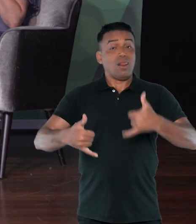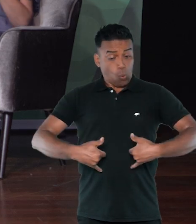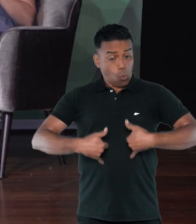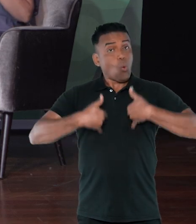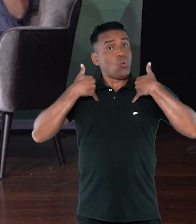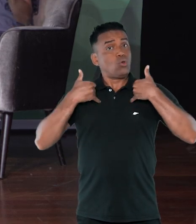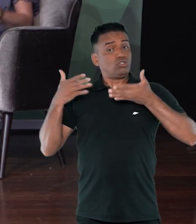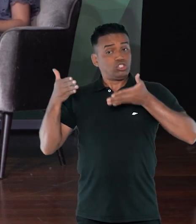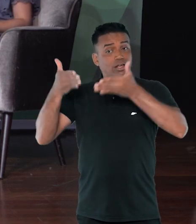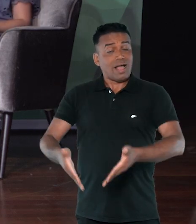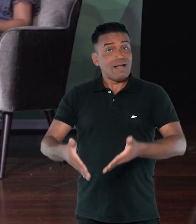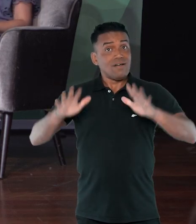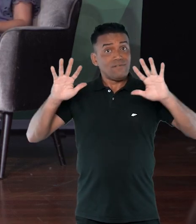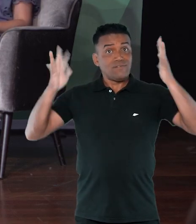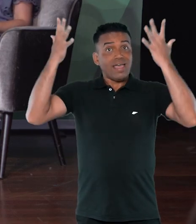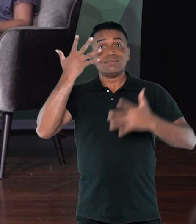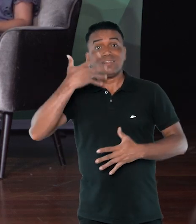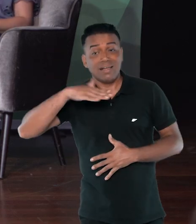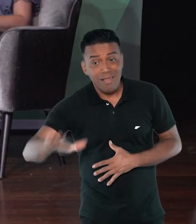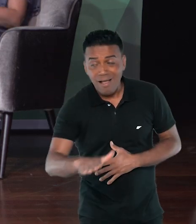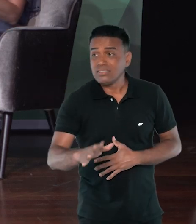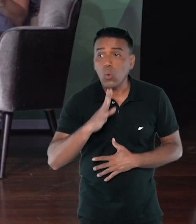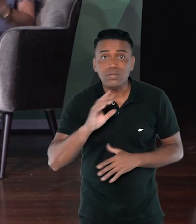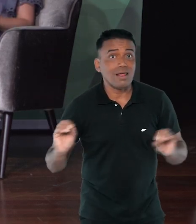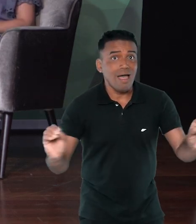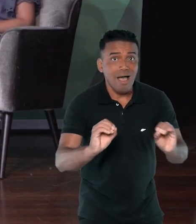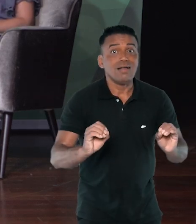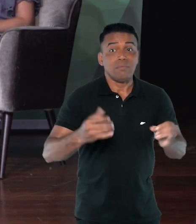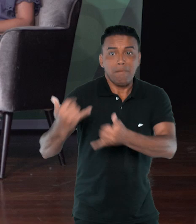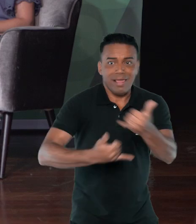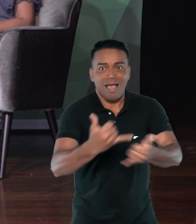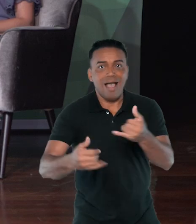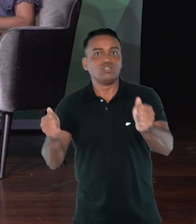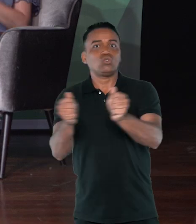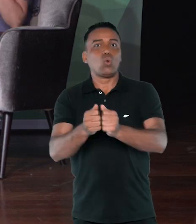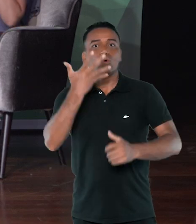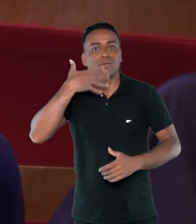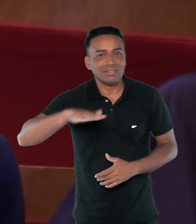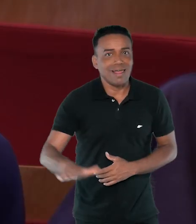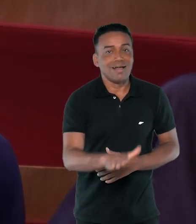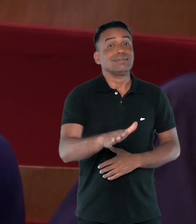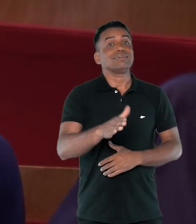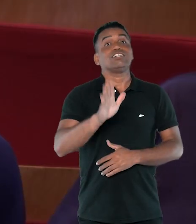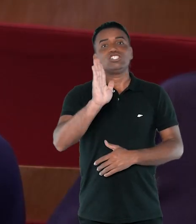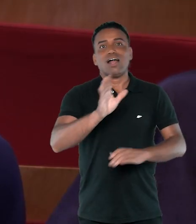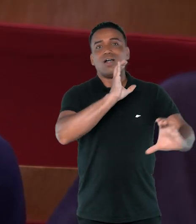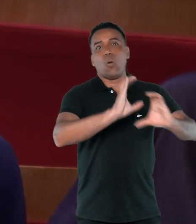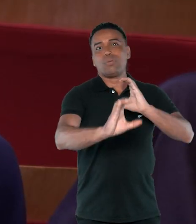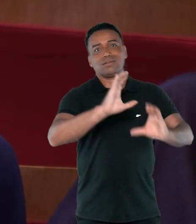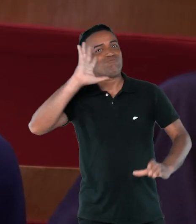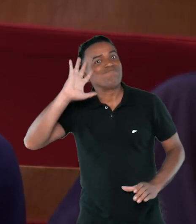dele, porque eu chegava nas festas infantis sem conhecer ninguém e tendo que animar aquelas crianças, né? Então, já era uma forma de me